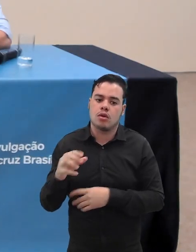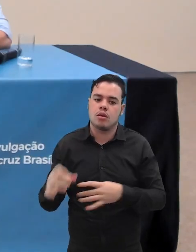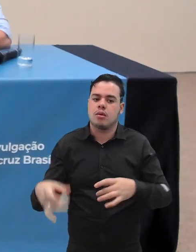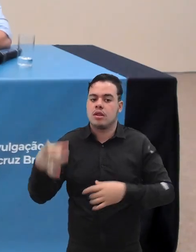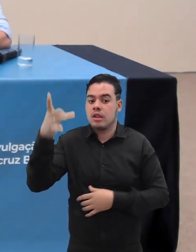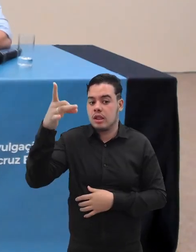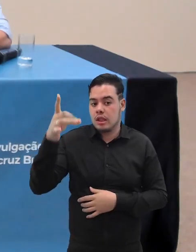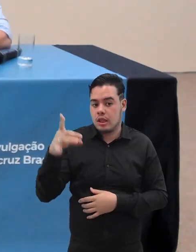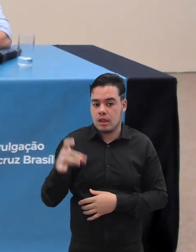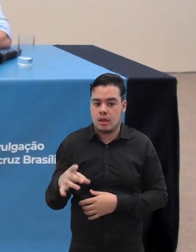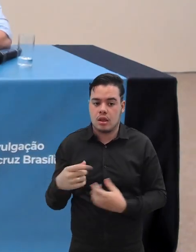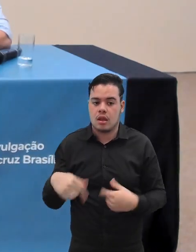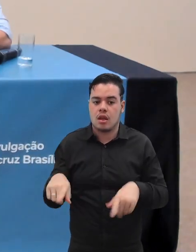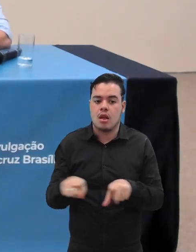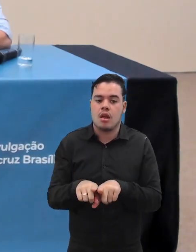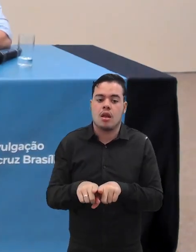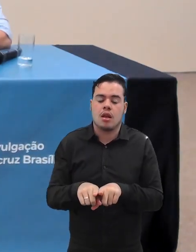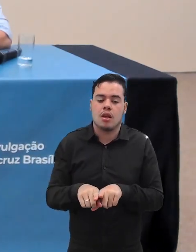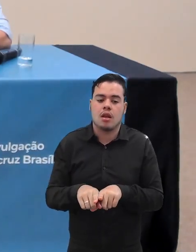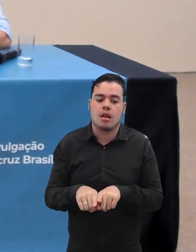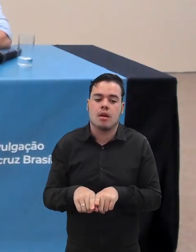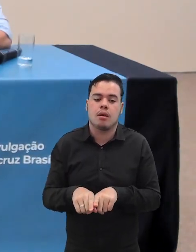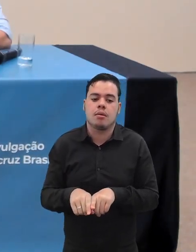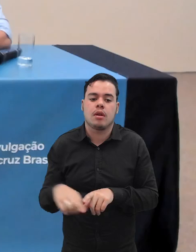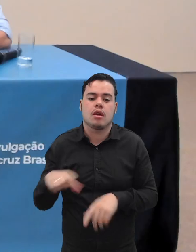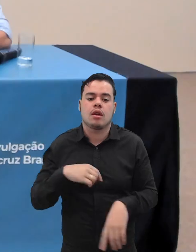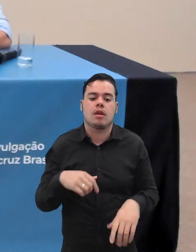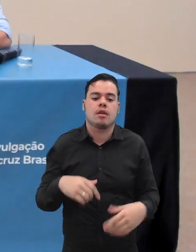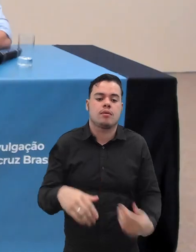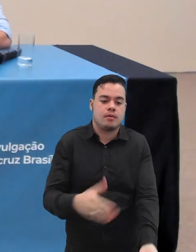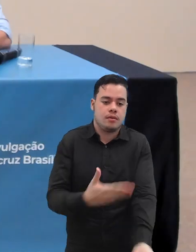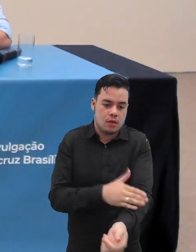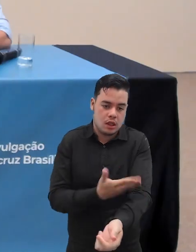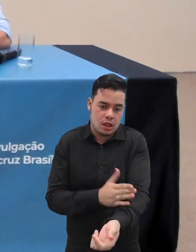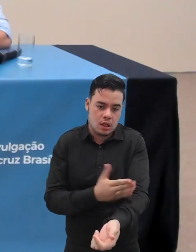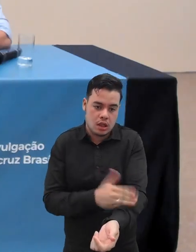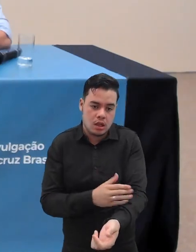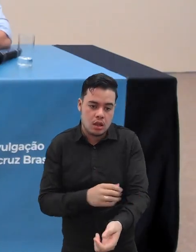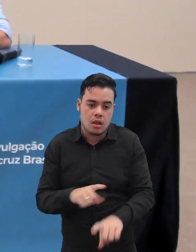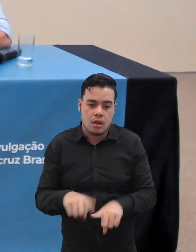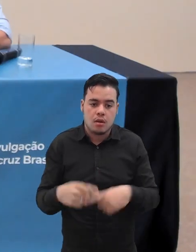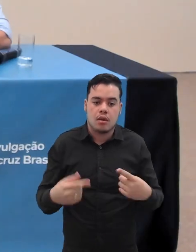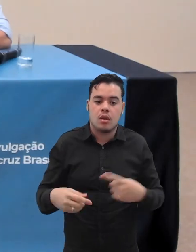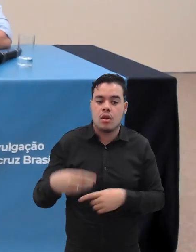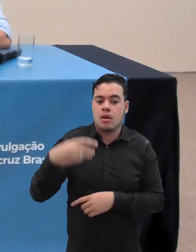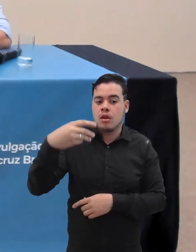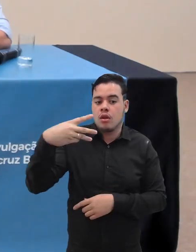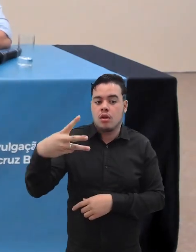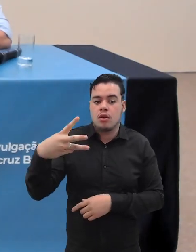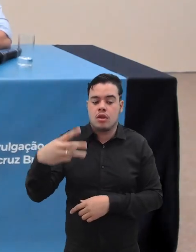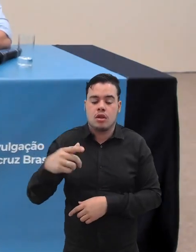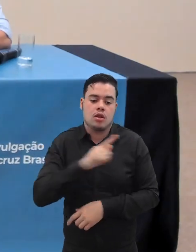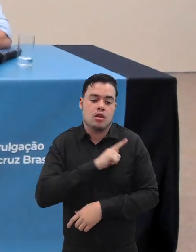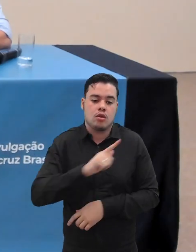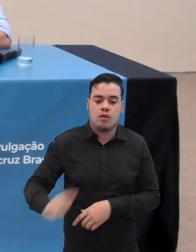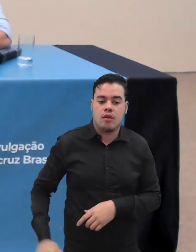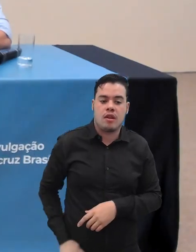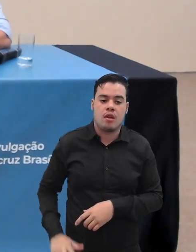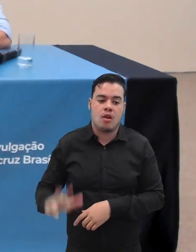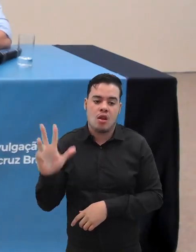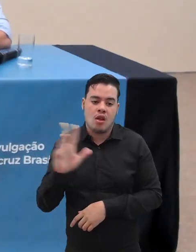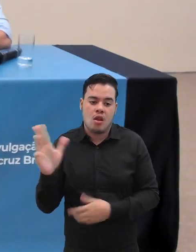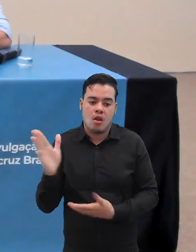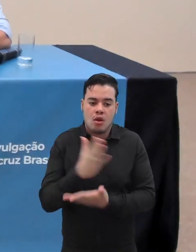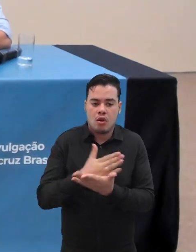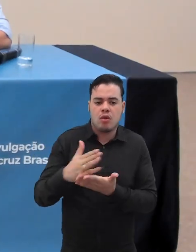né, que as Conferências Nacionais de Ciência e Tecnologia têm tratado, e não por acaso, principalmente nos três governos Lula, né, isso começou com o